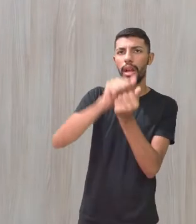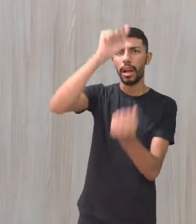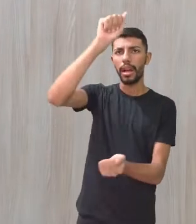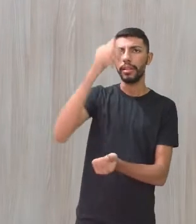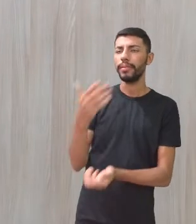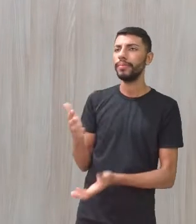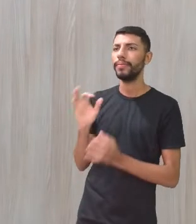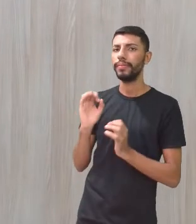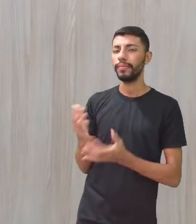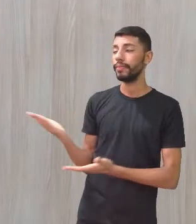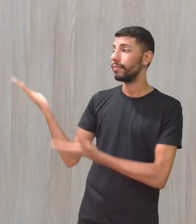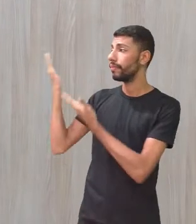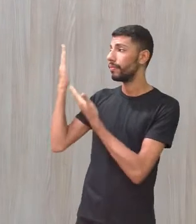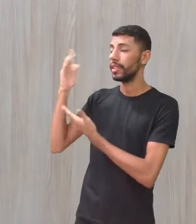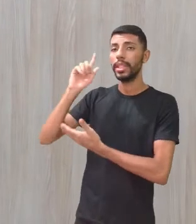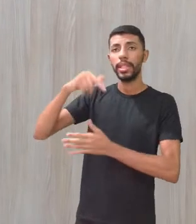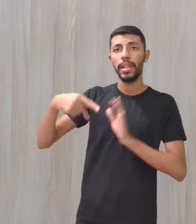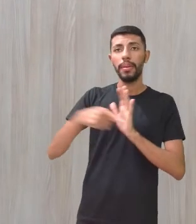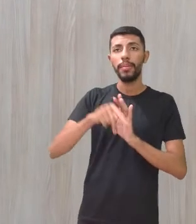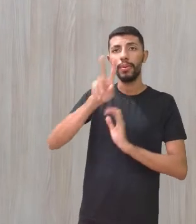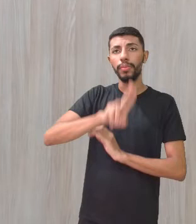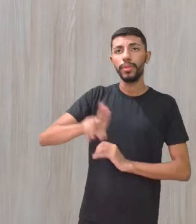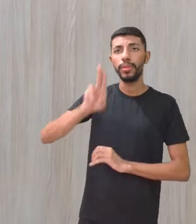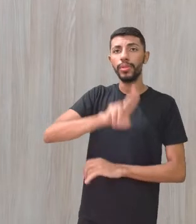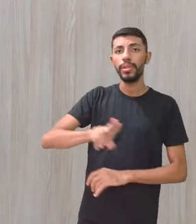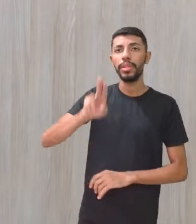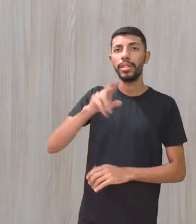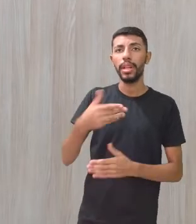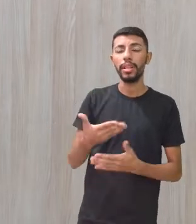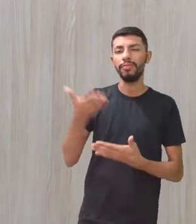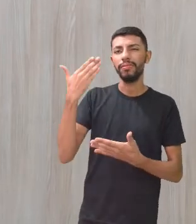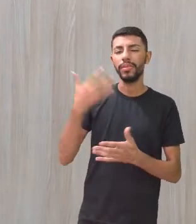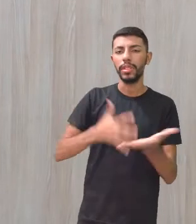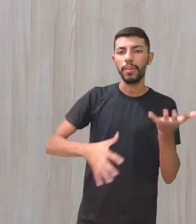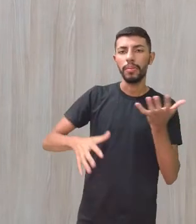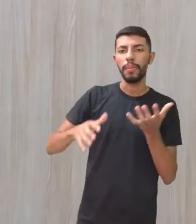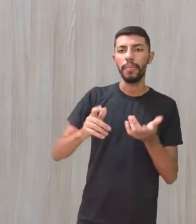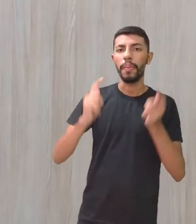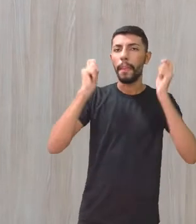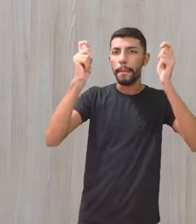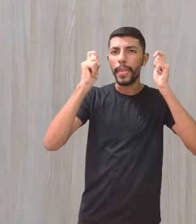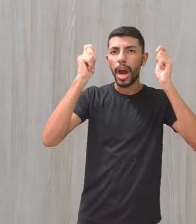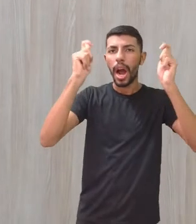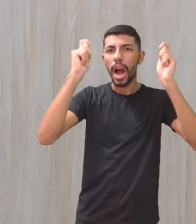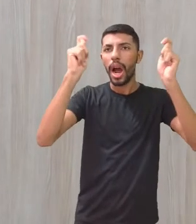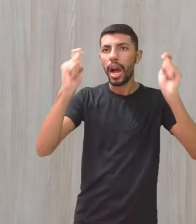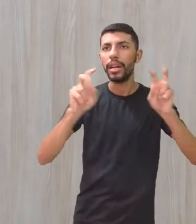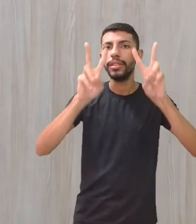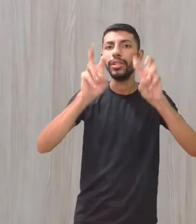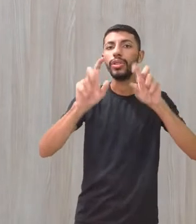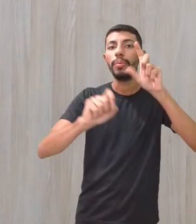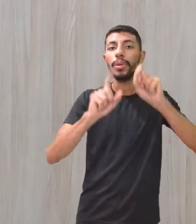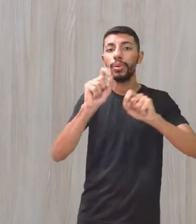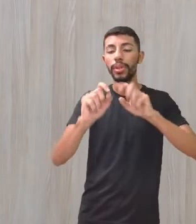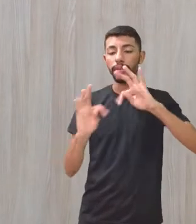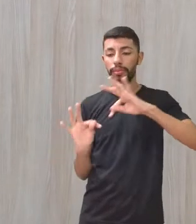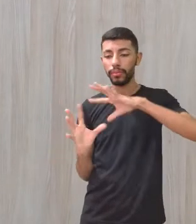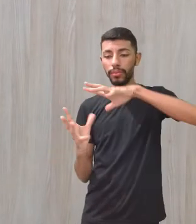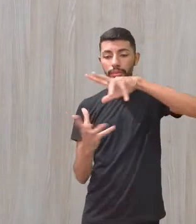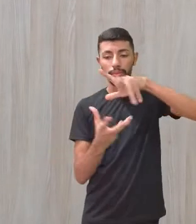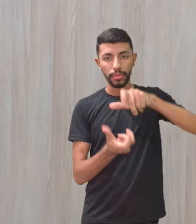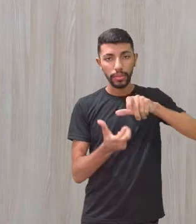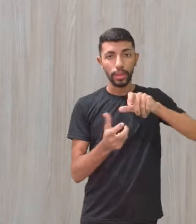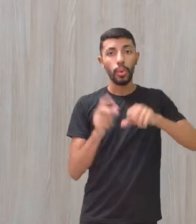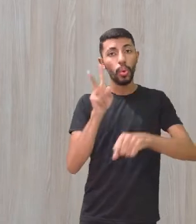um cartaz que foi usado em um movimento de protesto para falar sobre a terra, sobre a preservação do